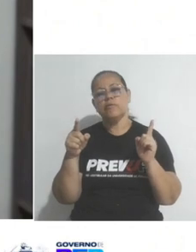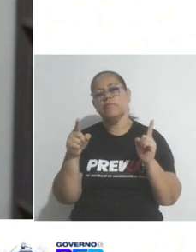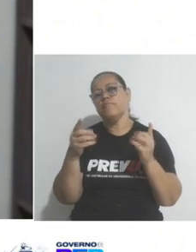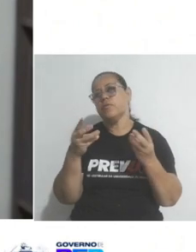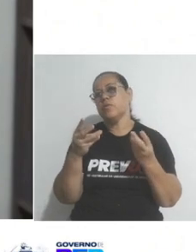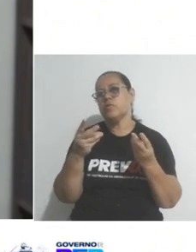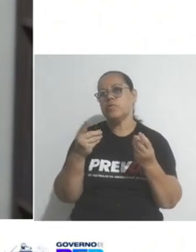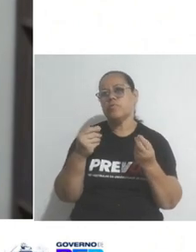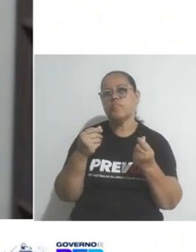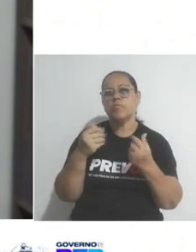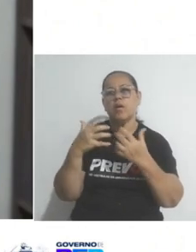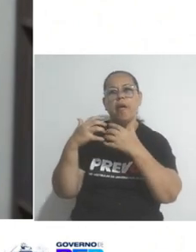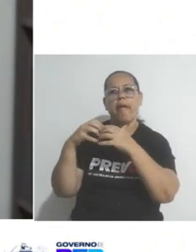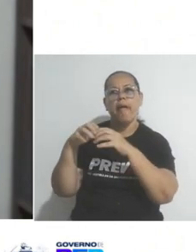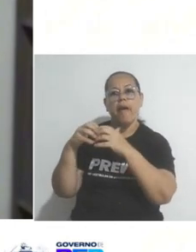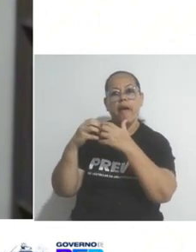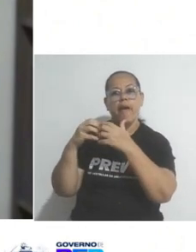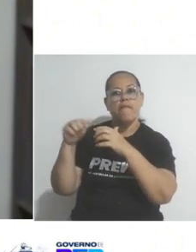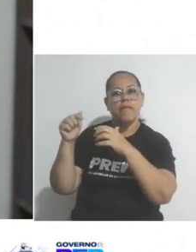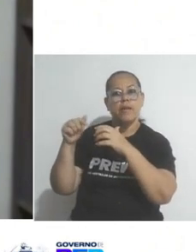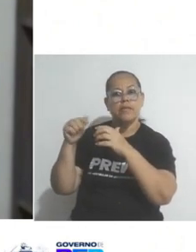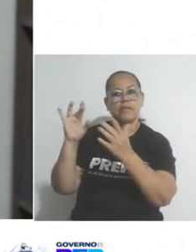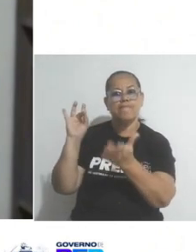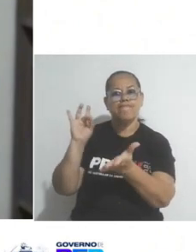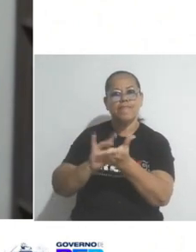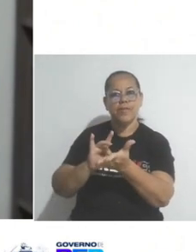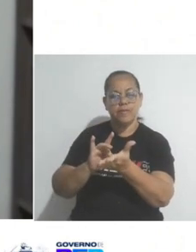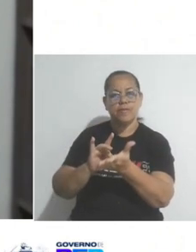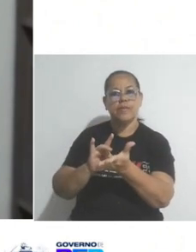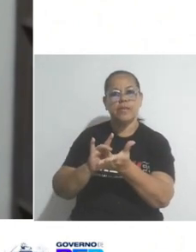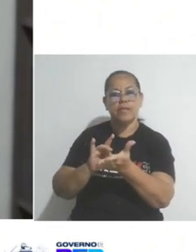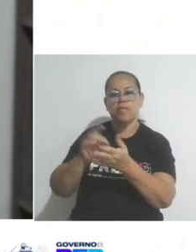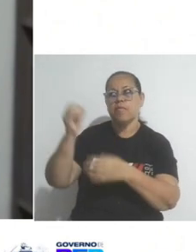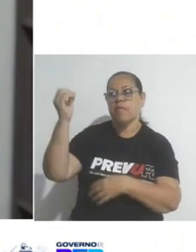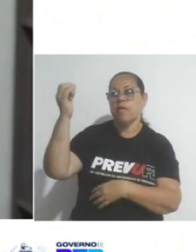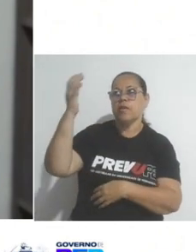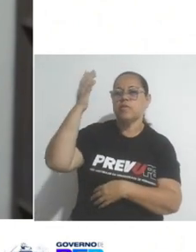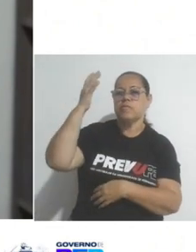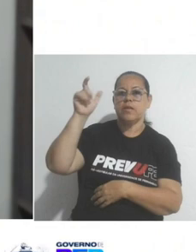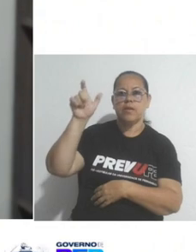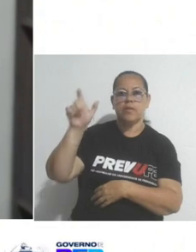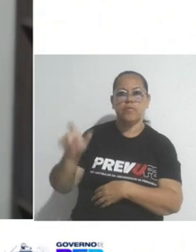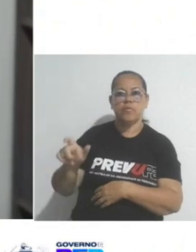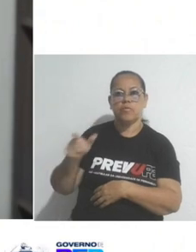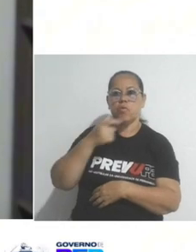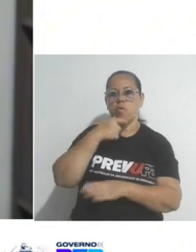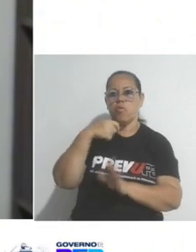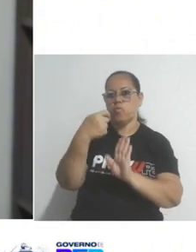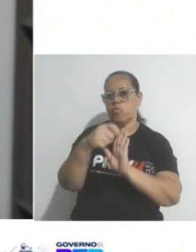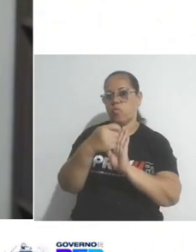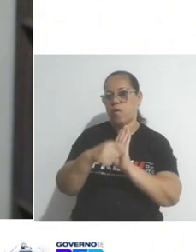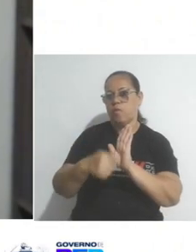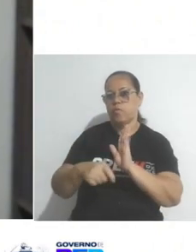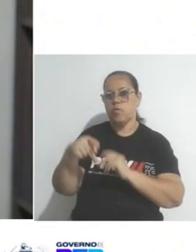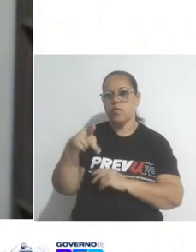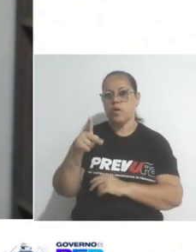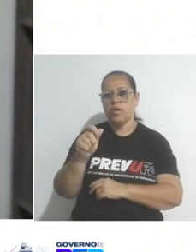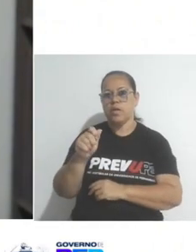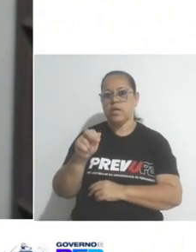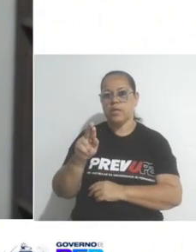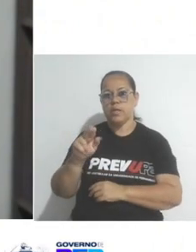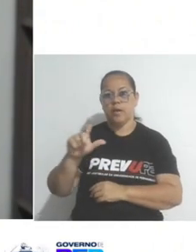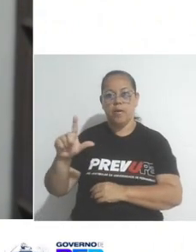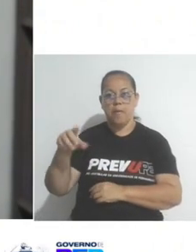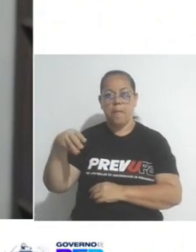de reflexão sobre a realidade que é inspirada exatamente num autor específico Karl Marx